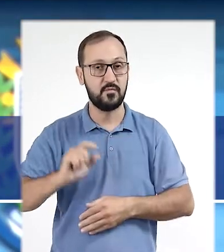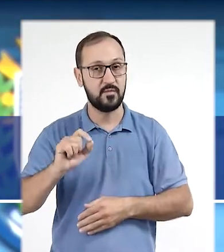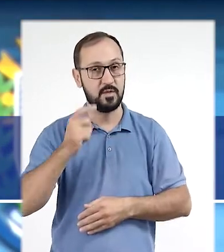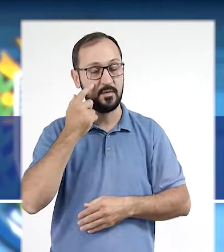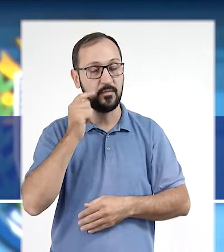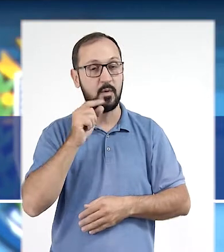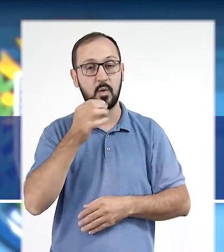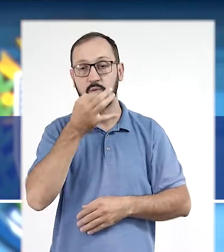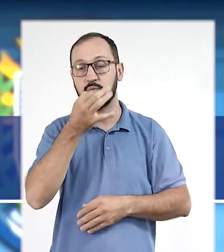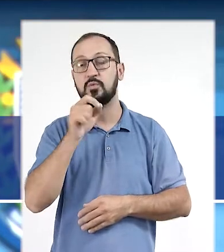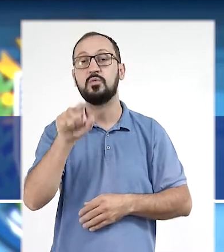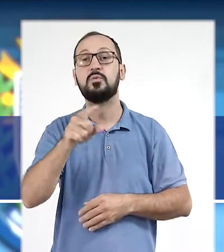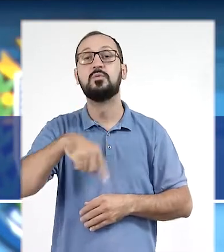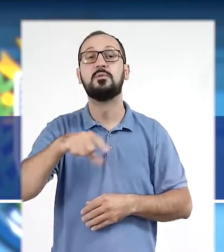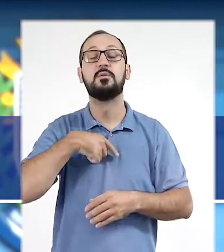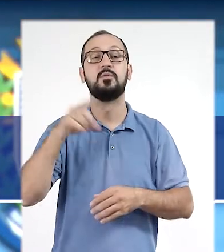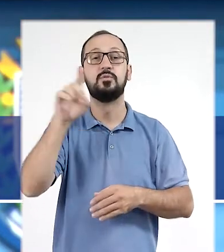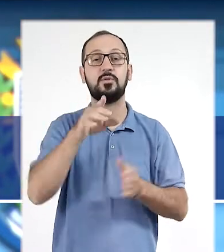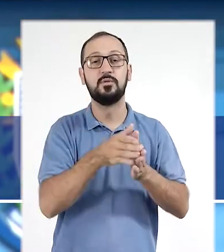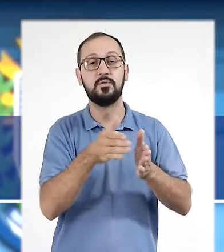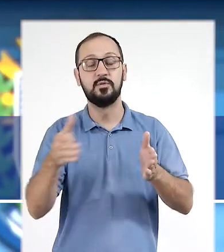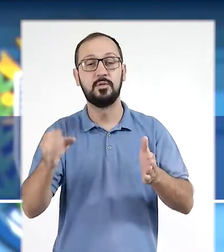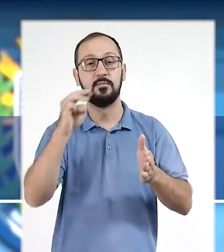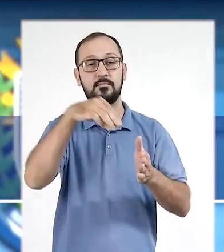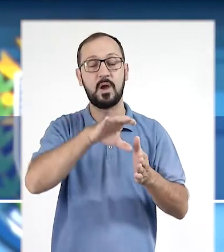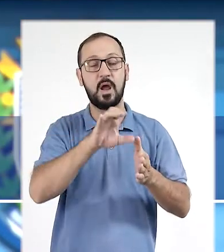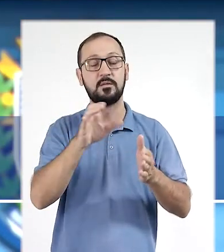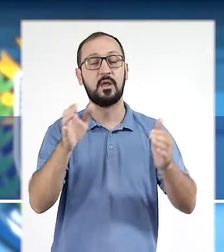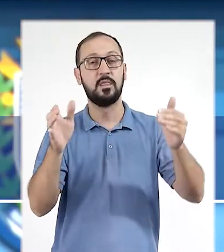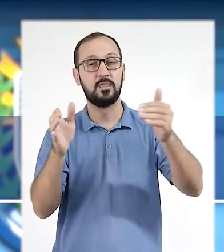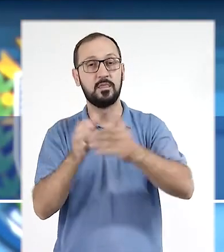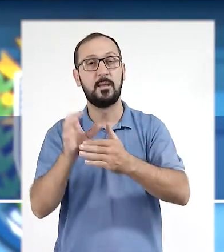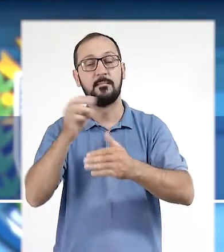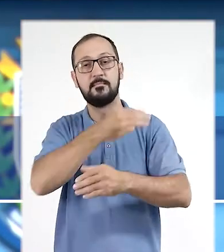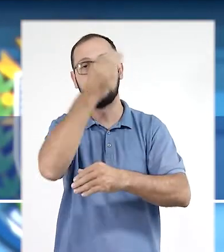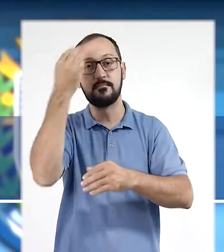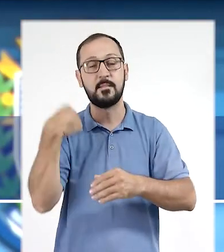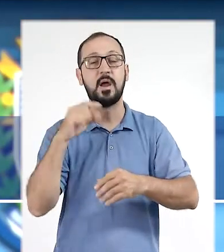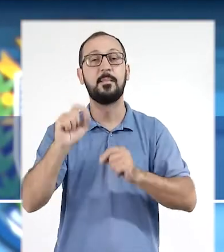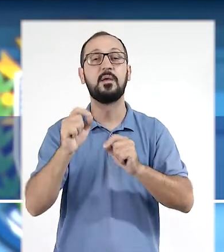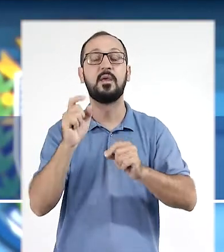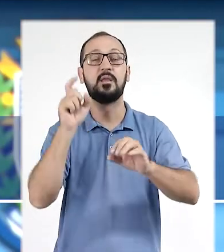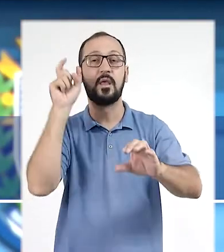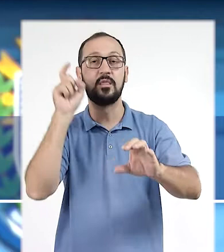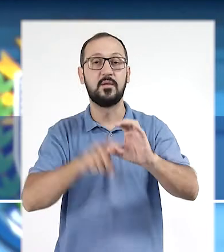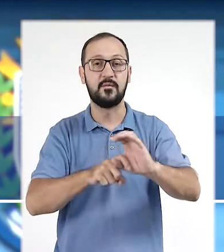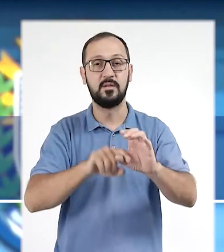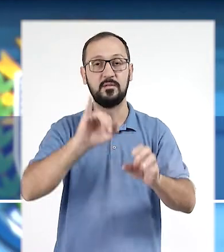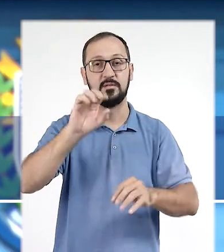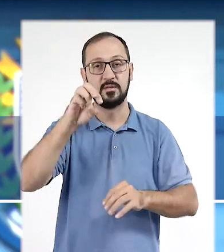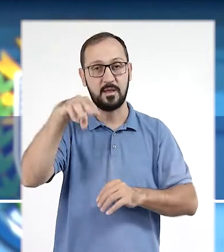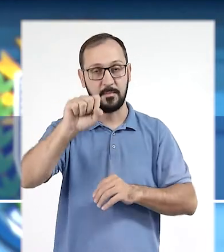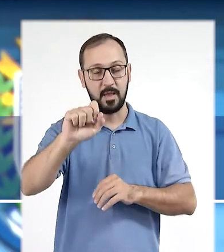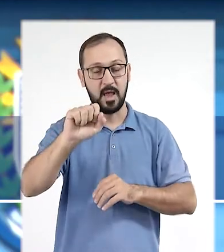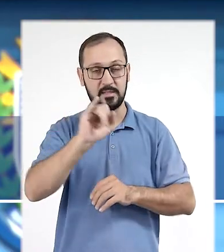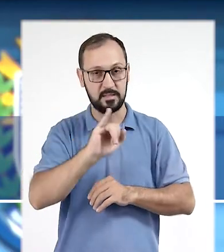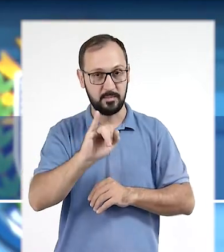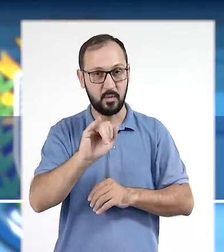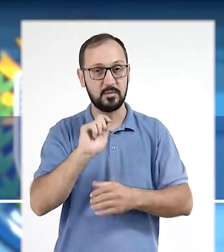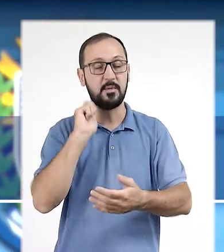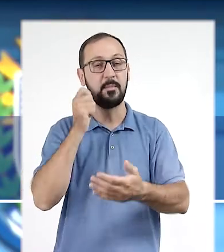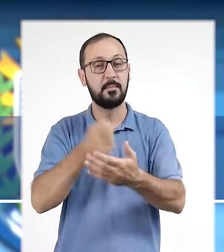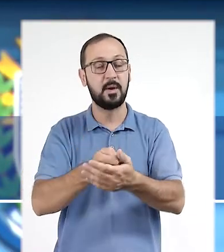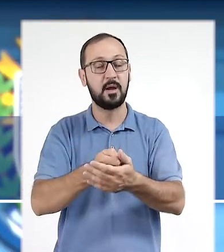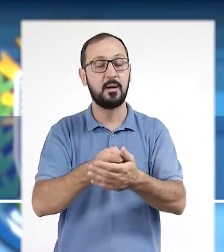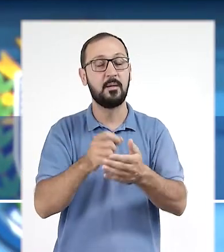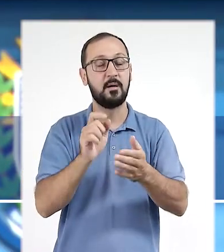estado propôs aos parlamentares que ampliassem o prazo de março até maio para que os credores de ICMS pudessem quitar as suas dívidas